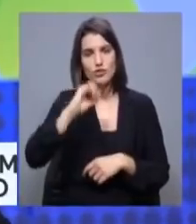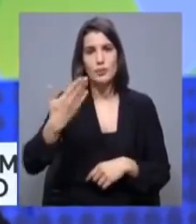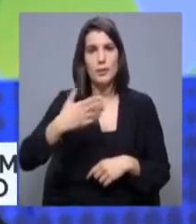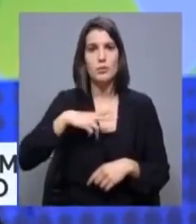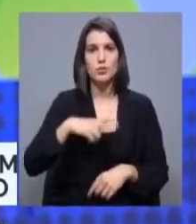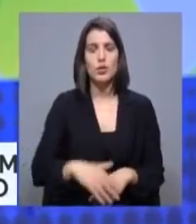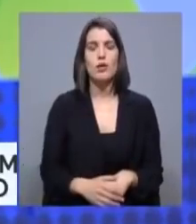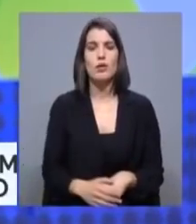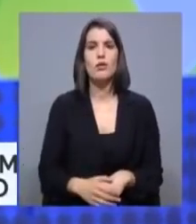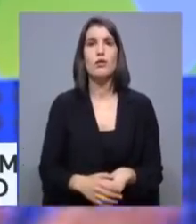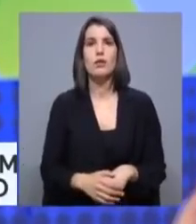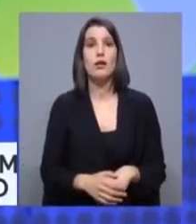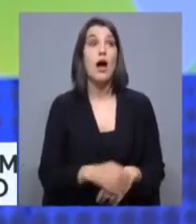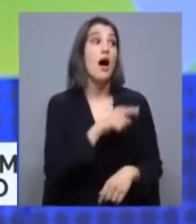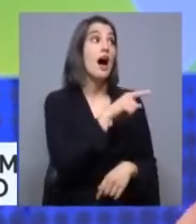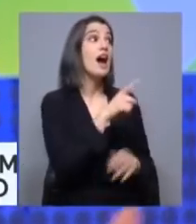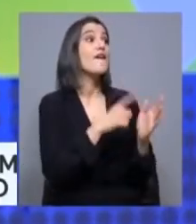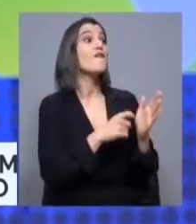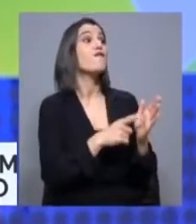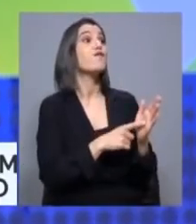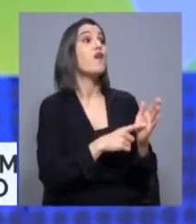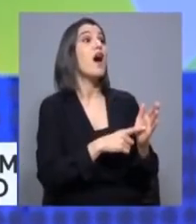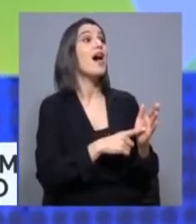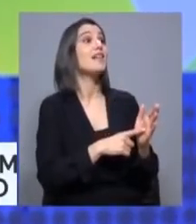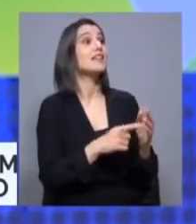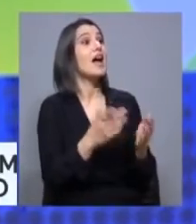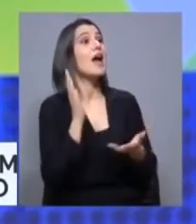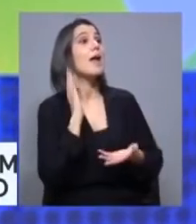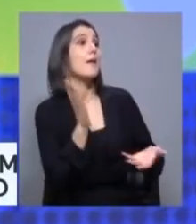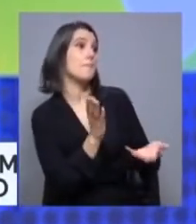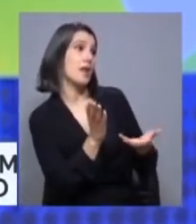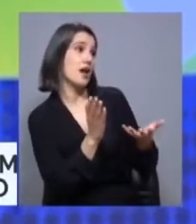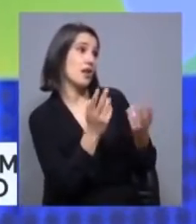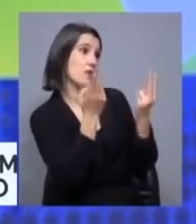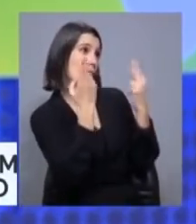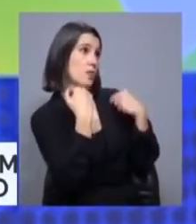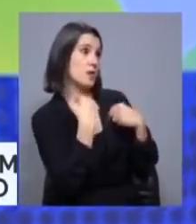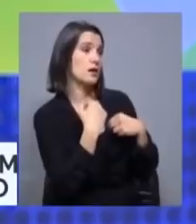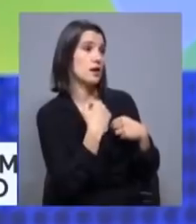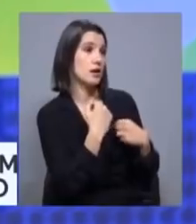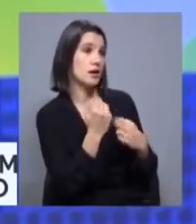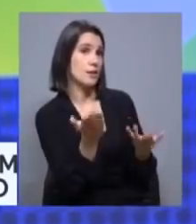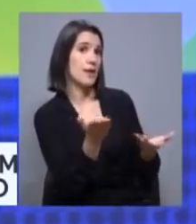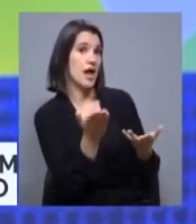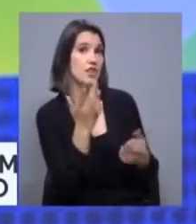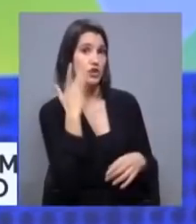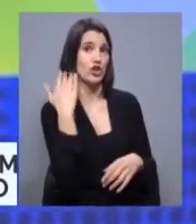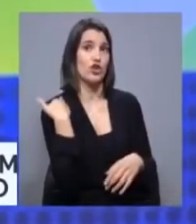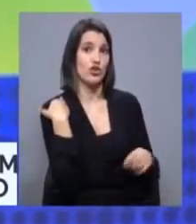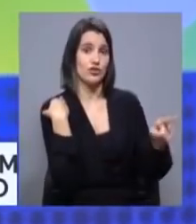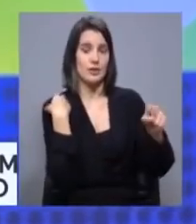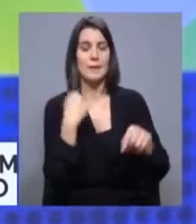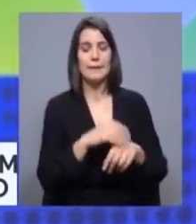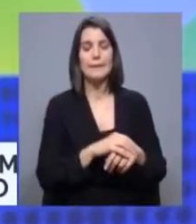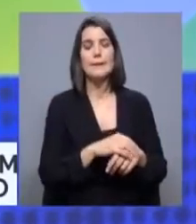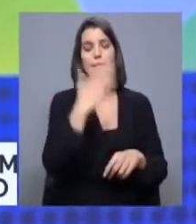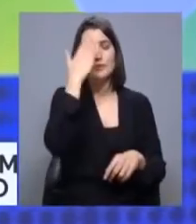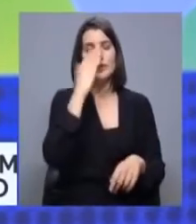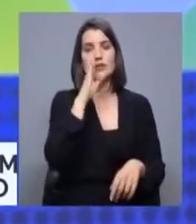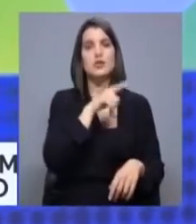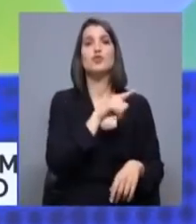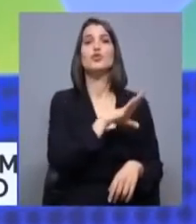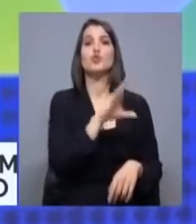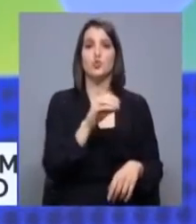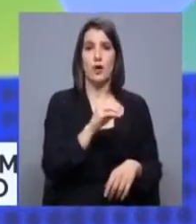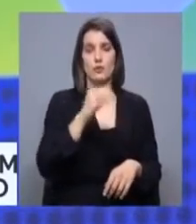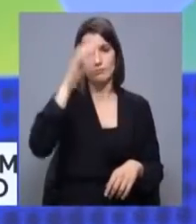misturar falta ainda mordomo de António Costa onde vem a ser isto acho que honestamente e eu acho que se o João que se